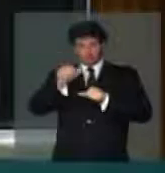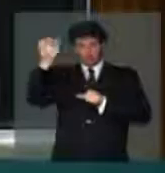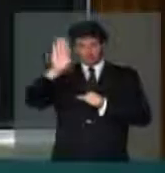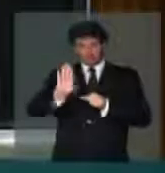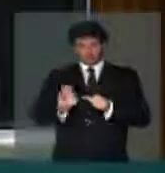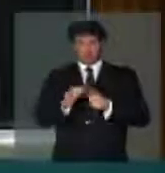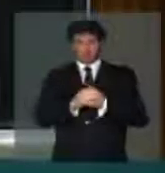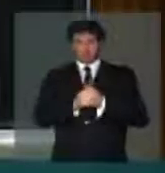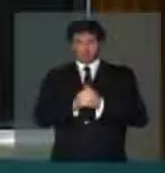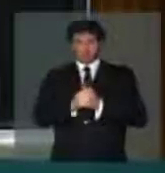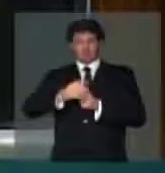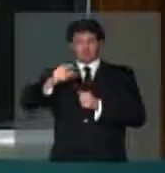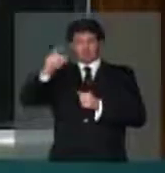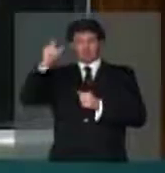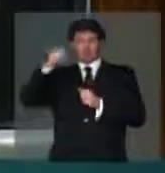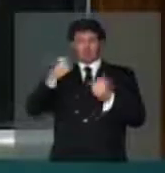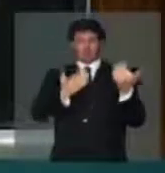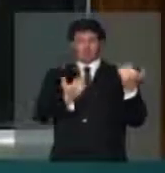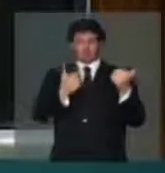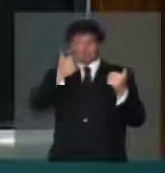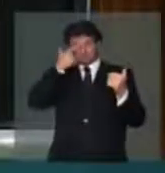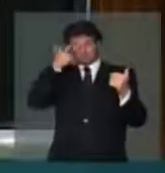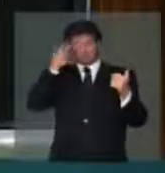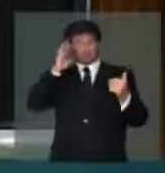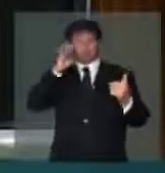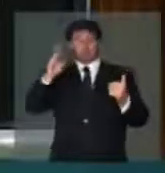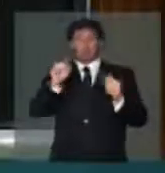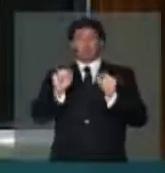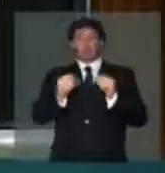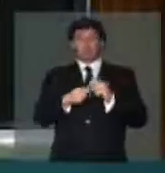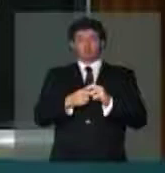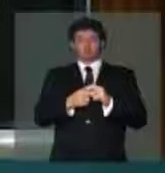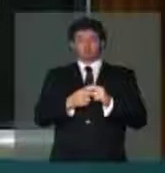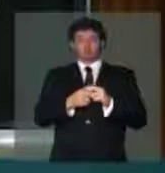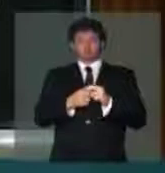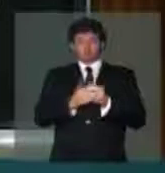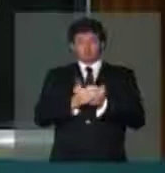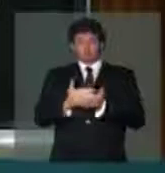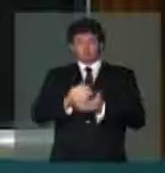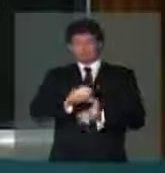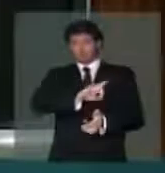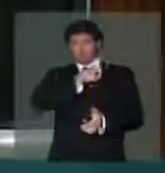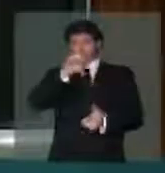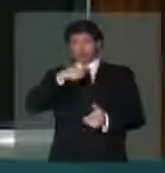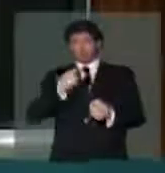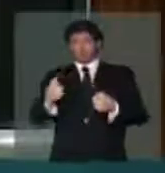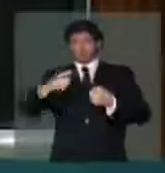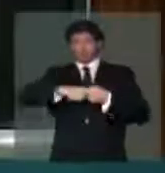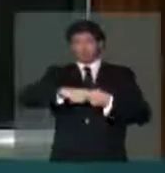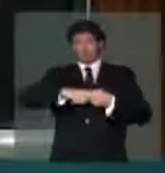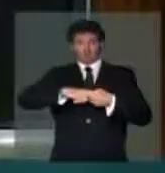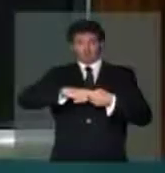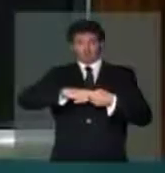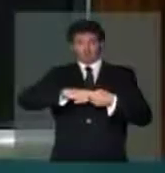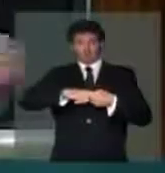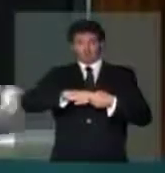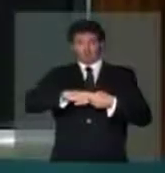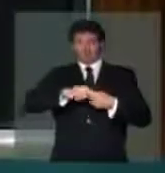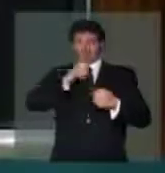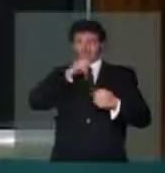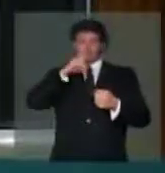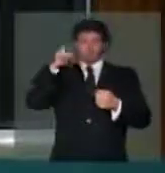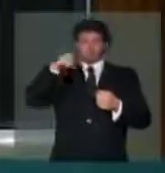Brasil desde a adolescência e principalmente a partir do dia em que me filiei ao